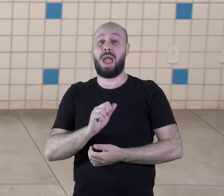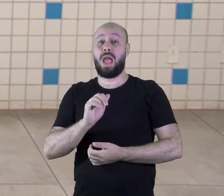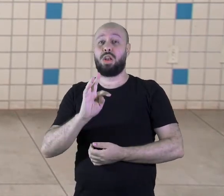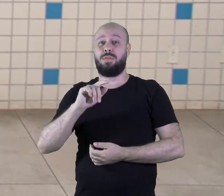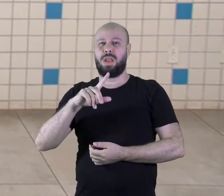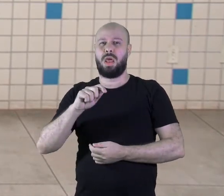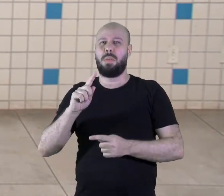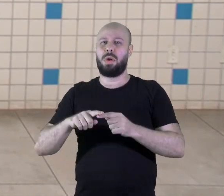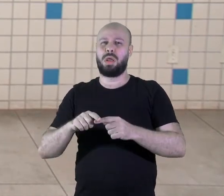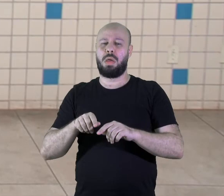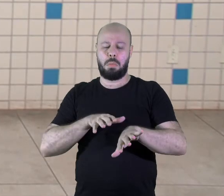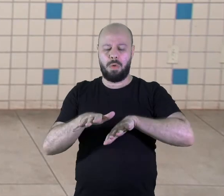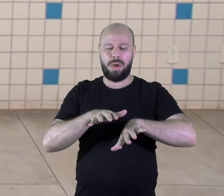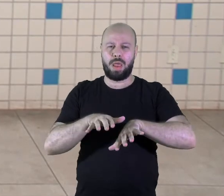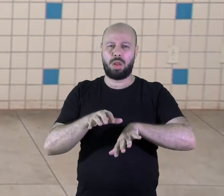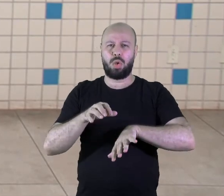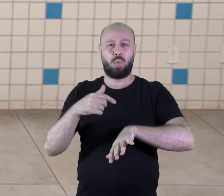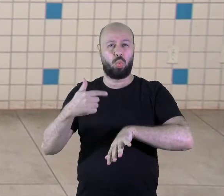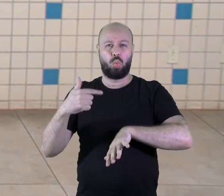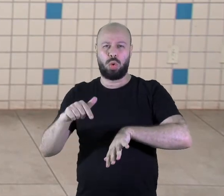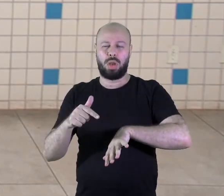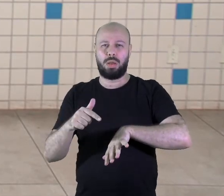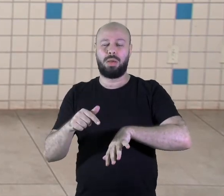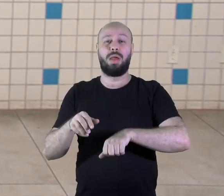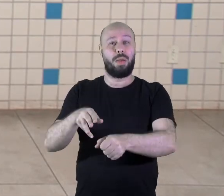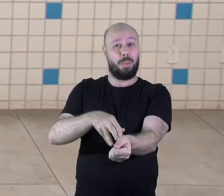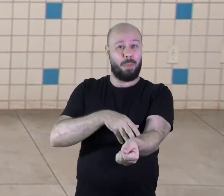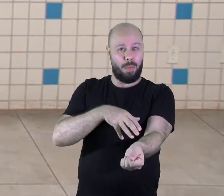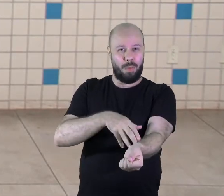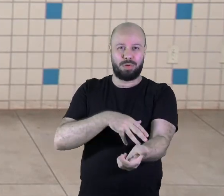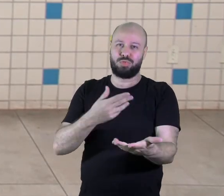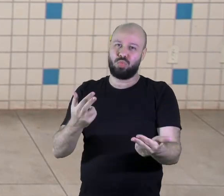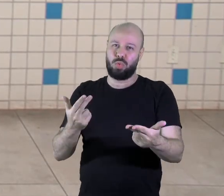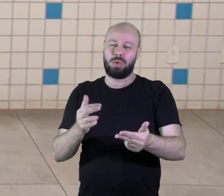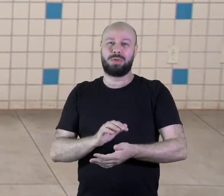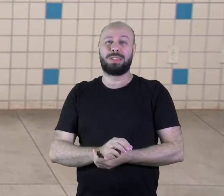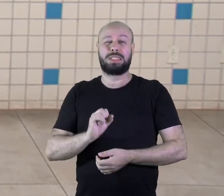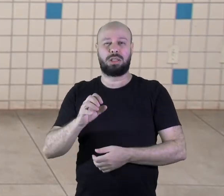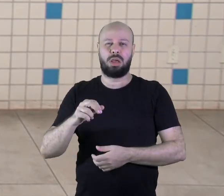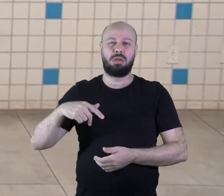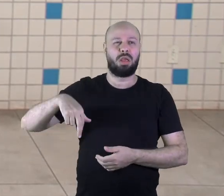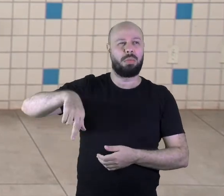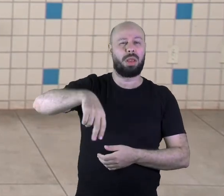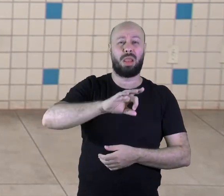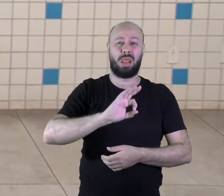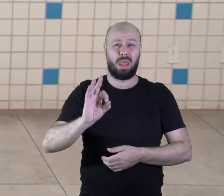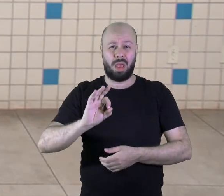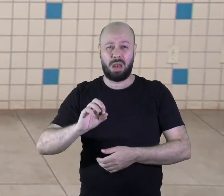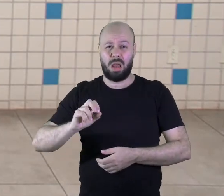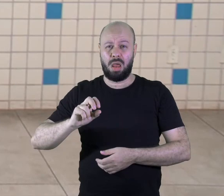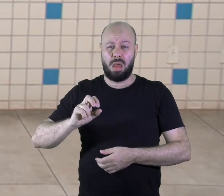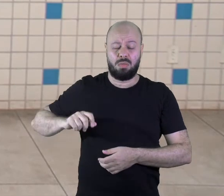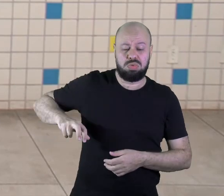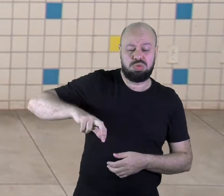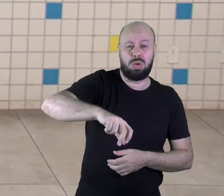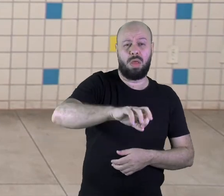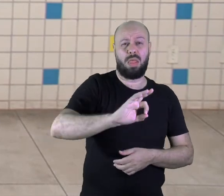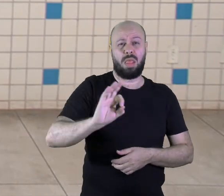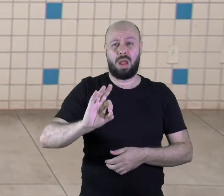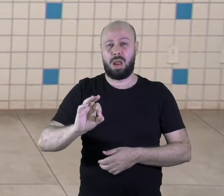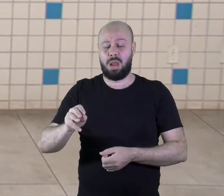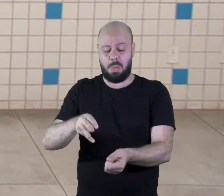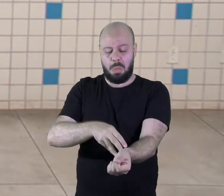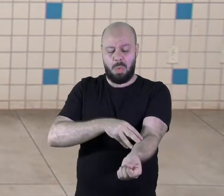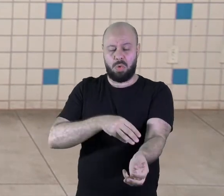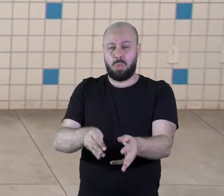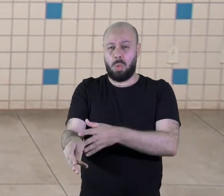movimento. Mesma coisa dos nossos músculos. Se nós não vamos caminhar, correr, nós não vamos ter músculo, nós vamos